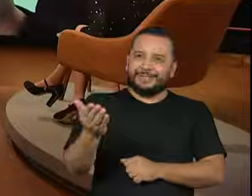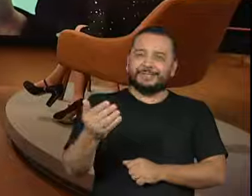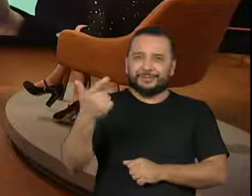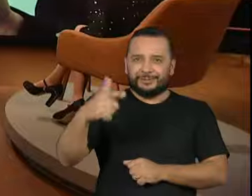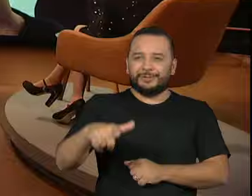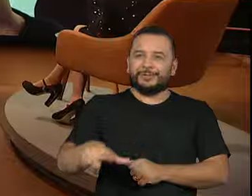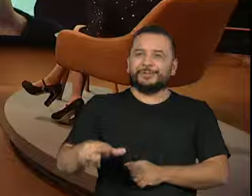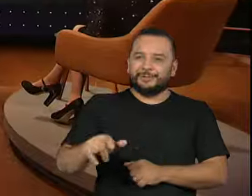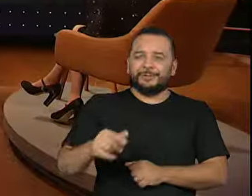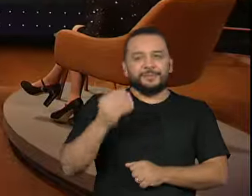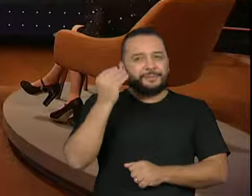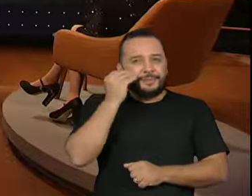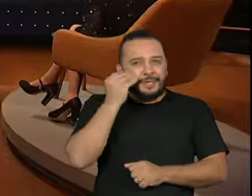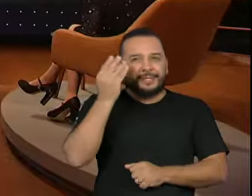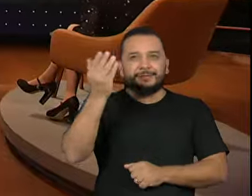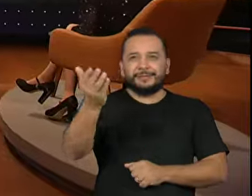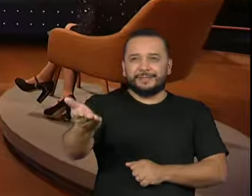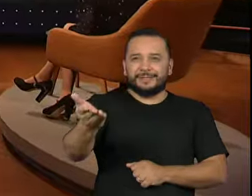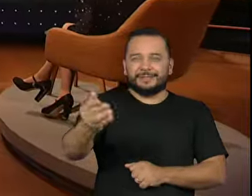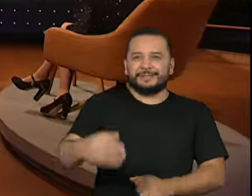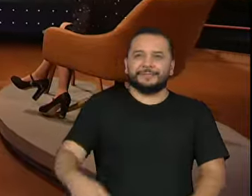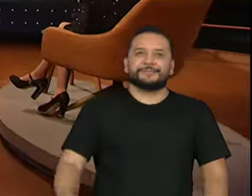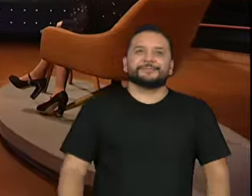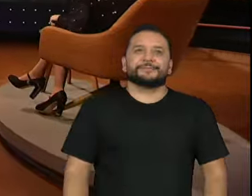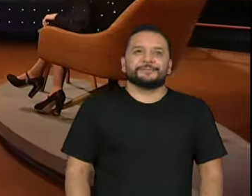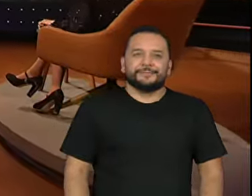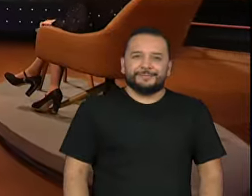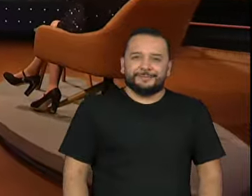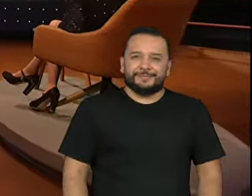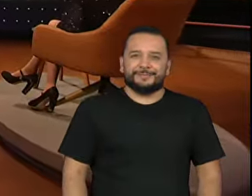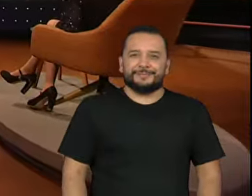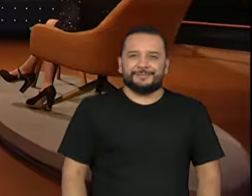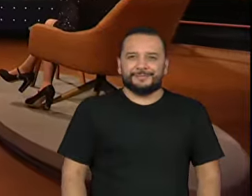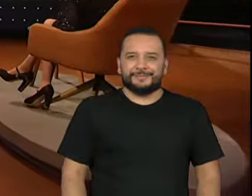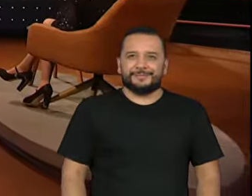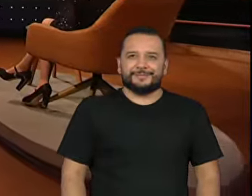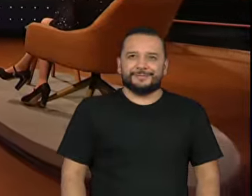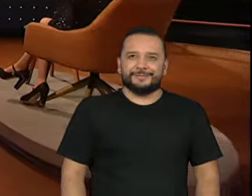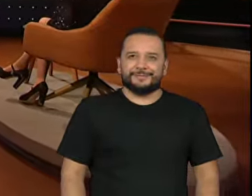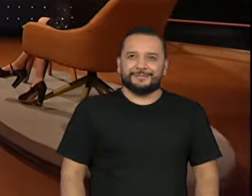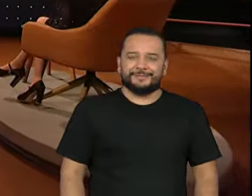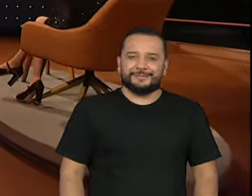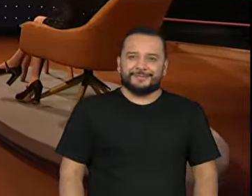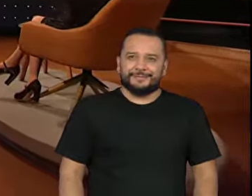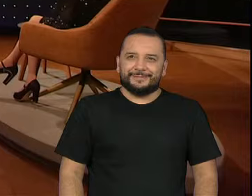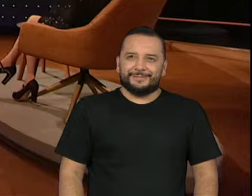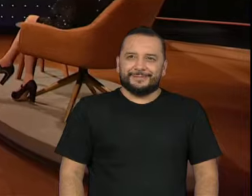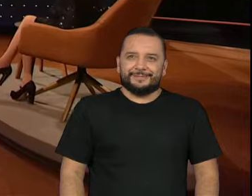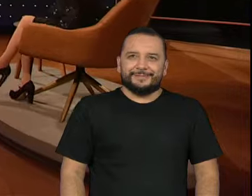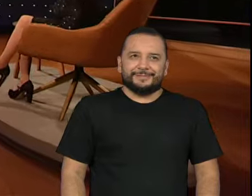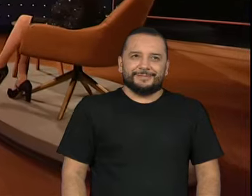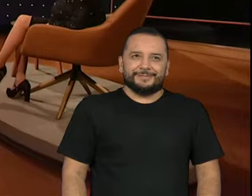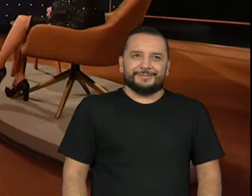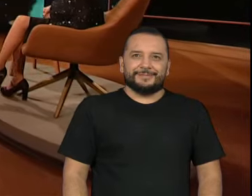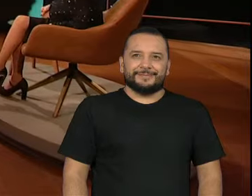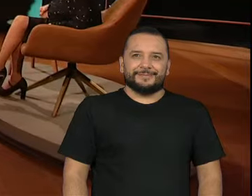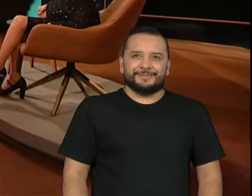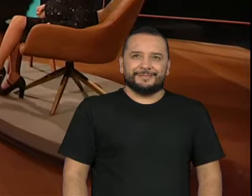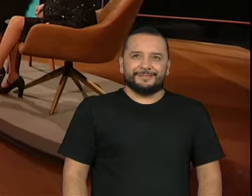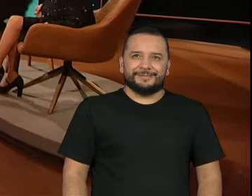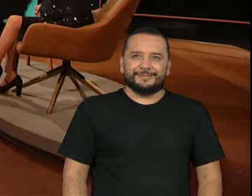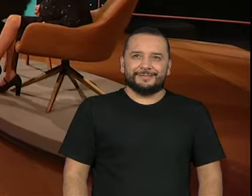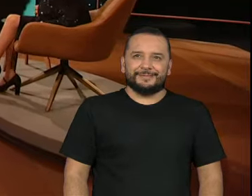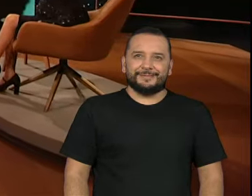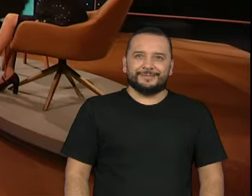em nós o amor desceu a nossa manhã ver. Vamos